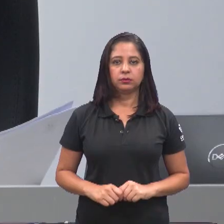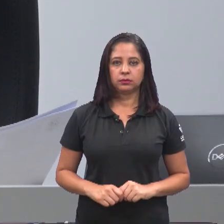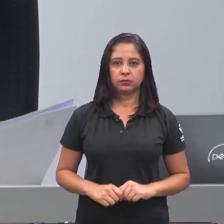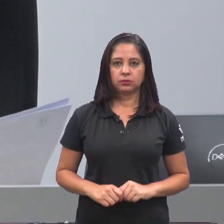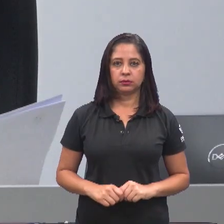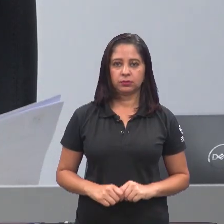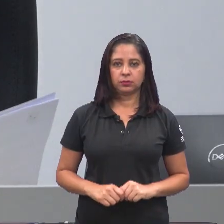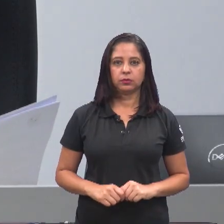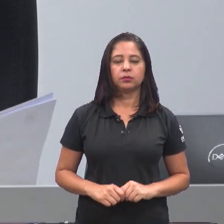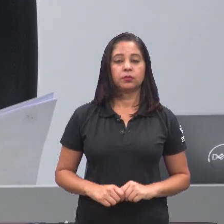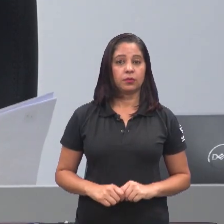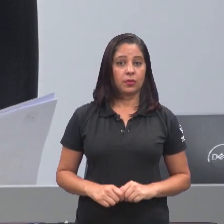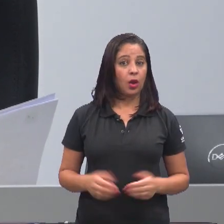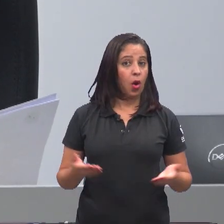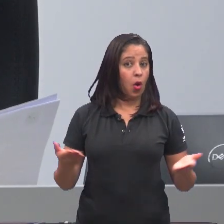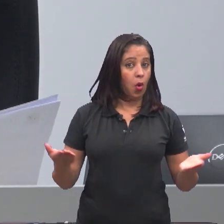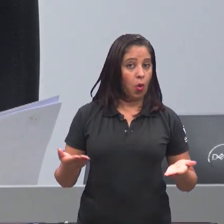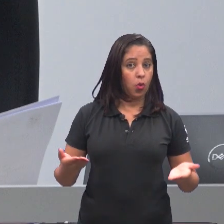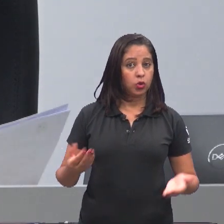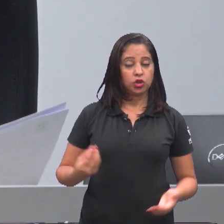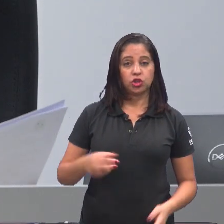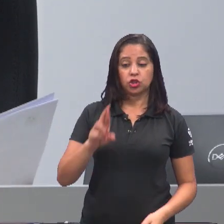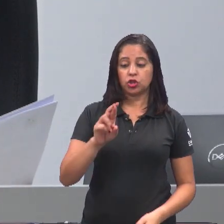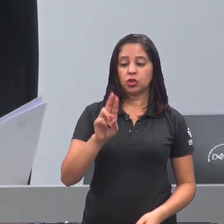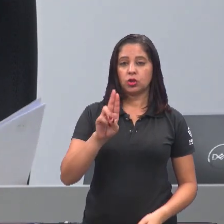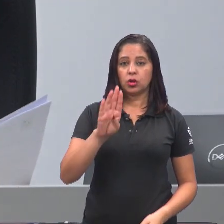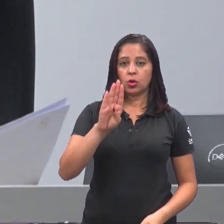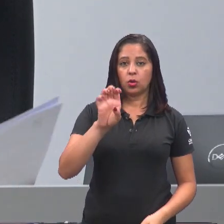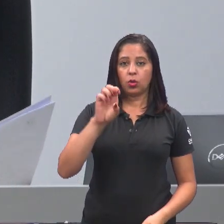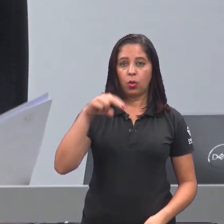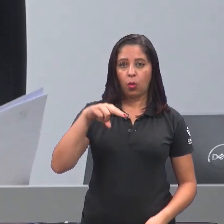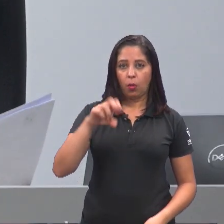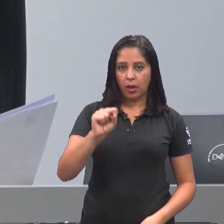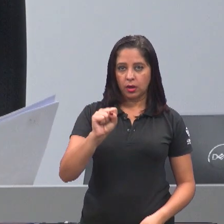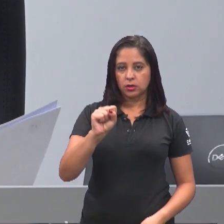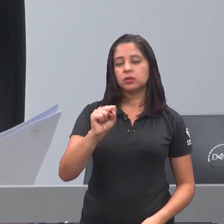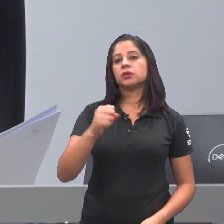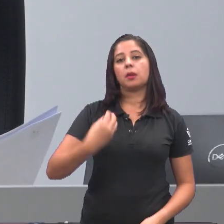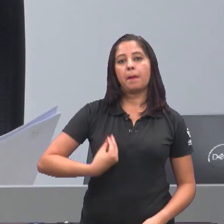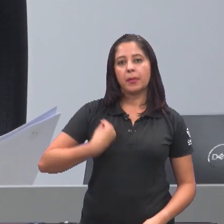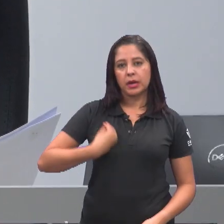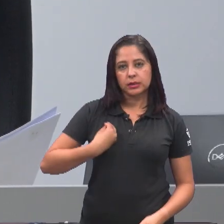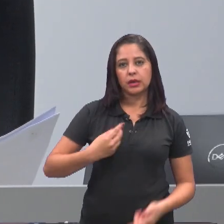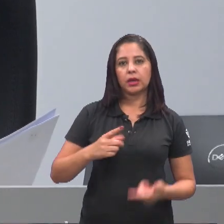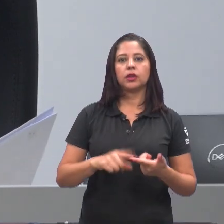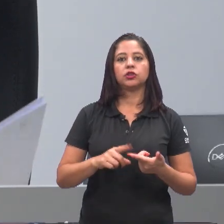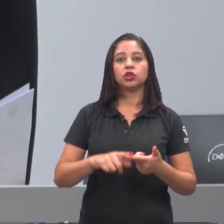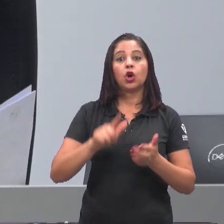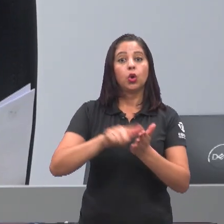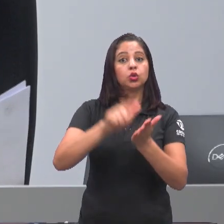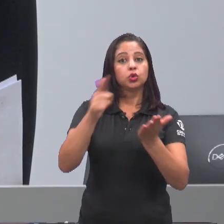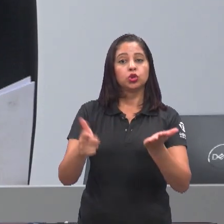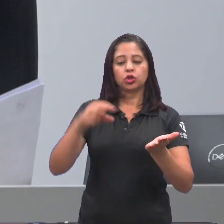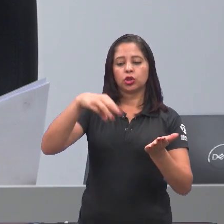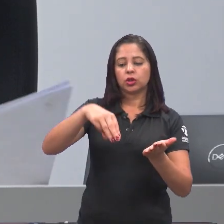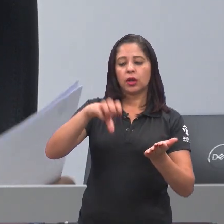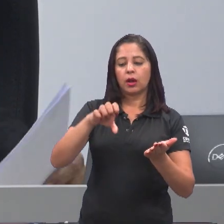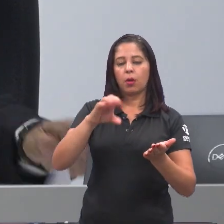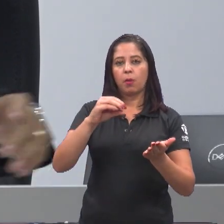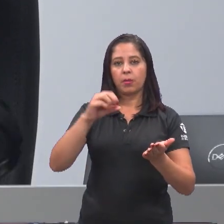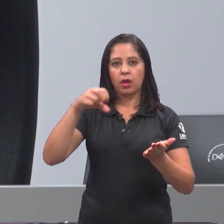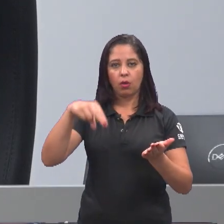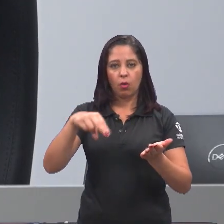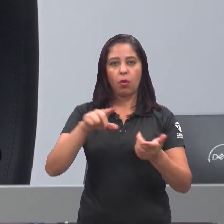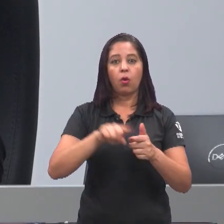Quero registrar a presença do Rubens, do Portal Neon, Gessé, seja bem-vindo, da 360